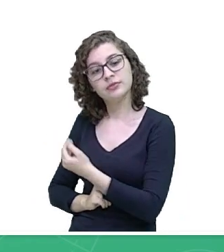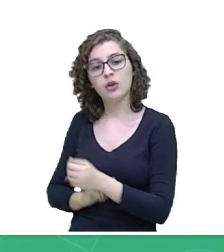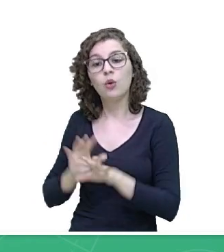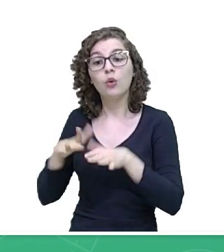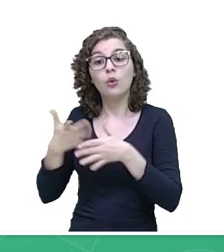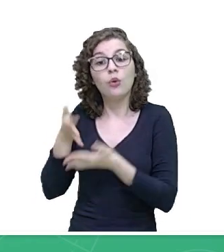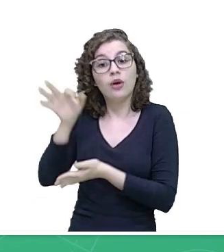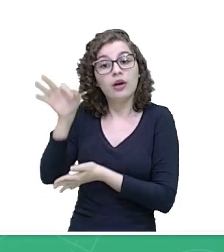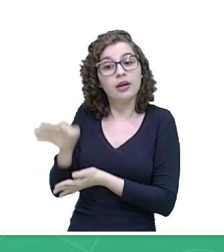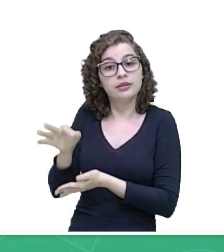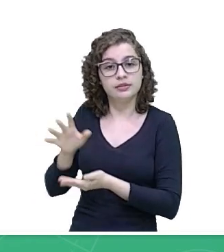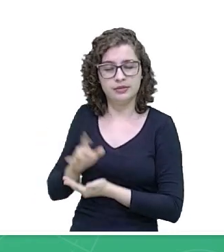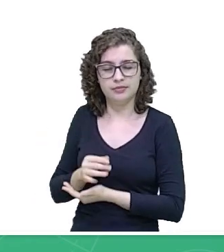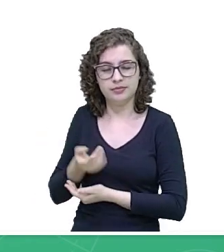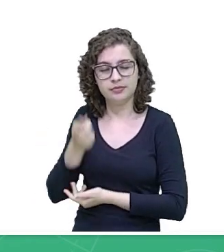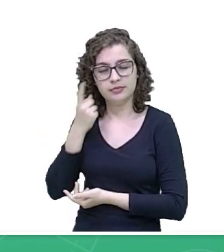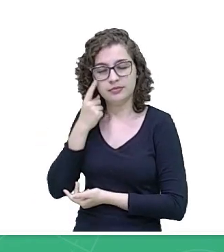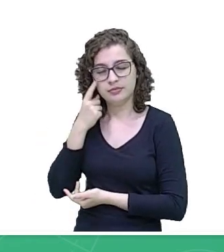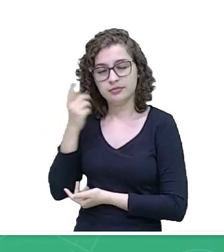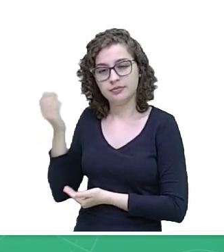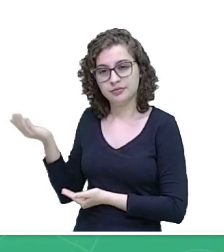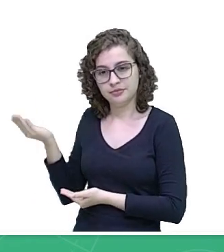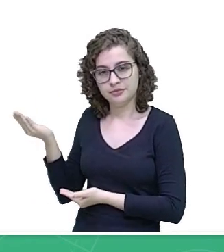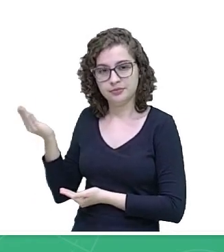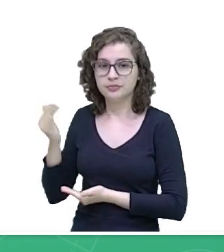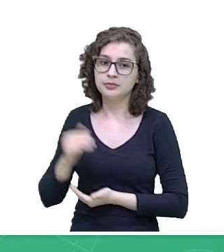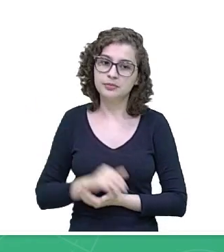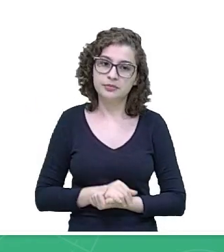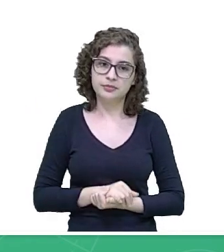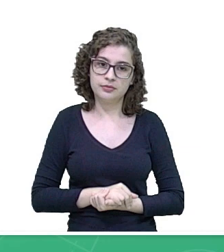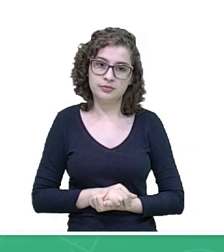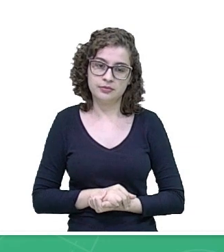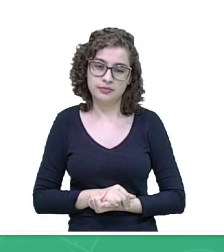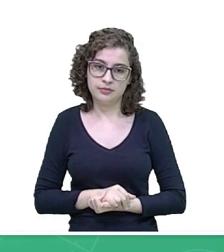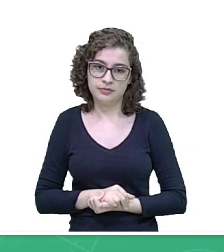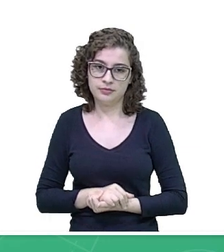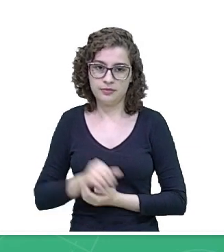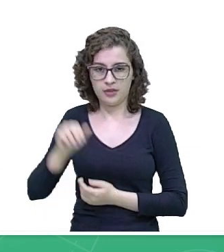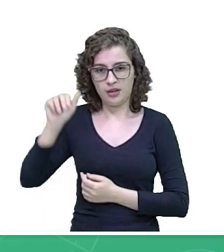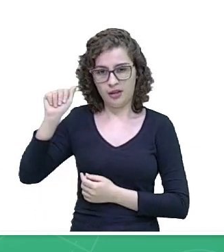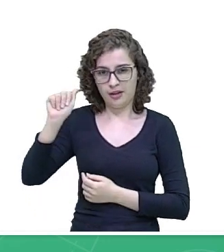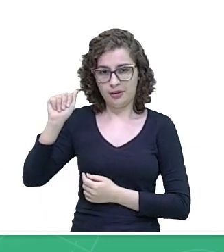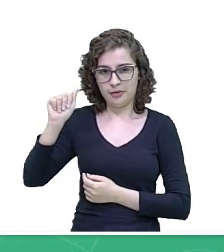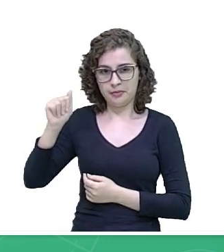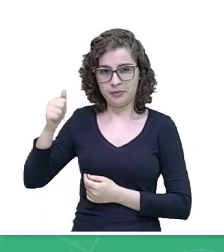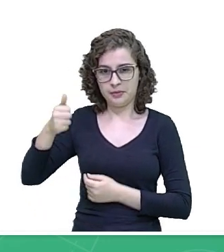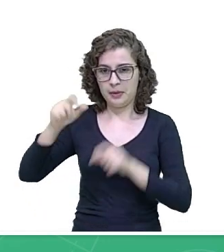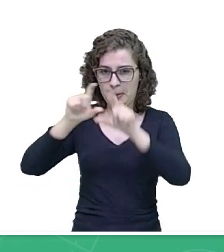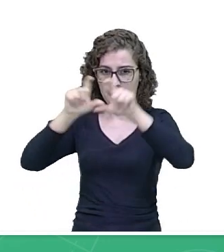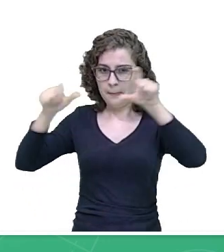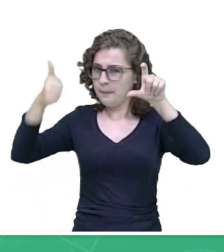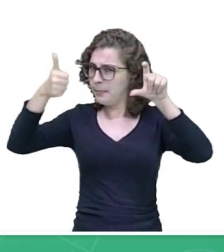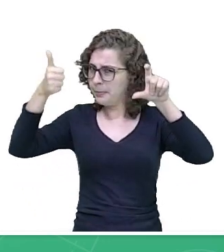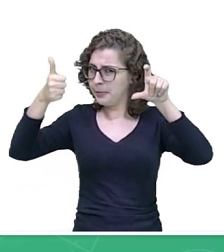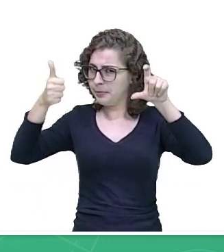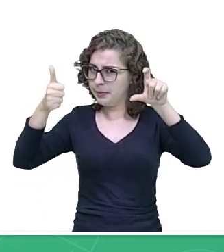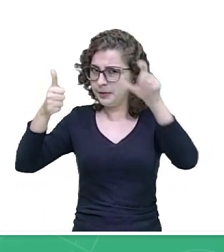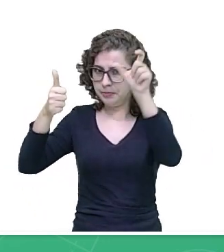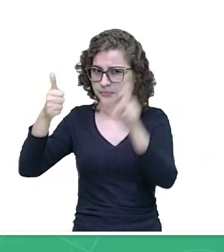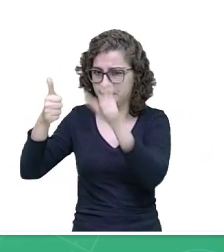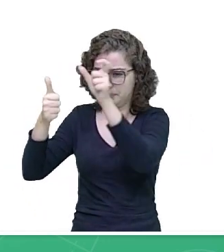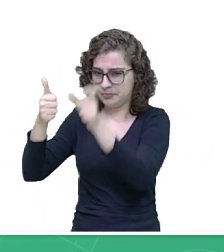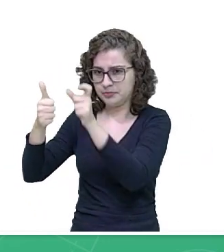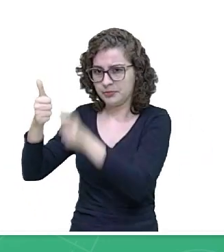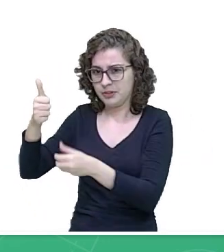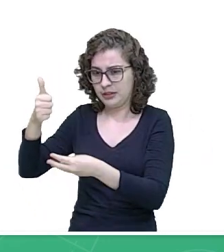as nossas alternativas. Vejam. Letra A. Ele diz que o elemento está na primeira linha e na terceira